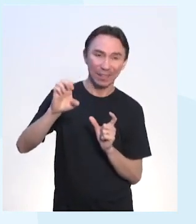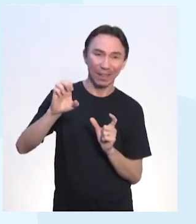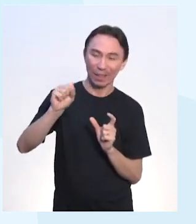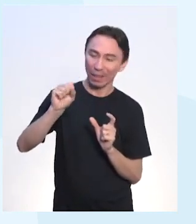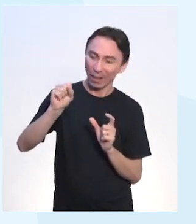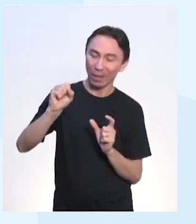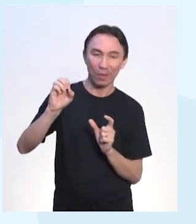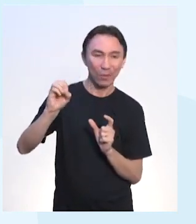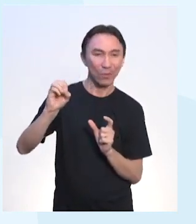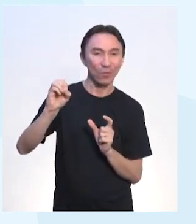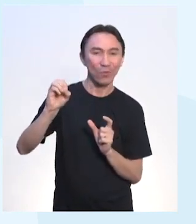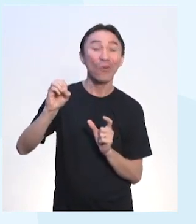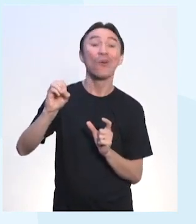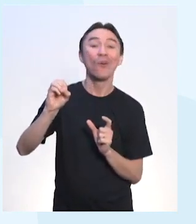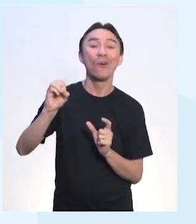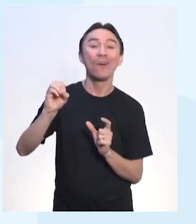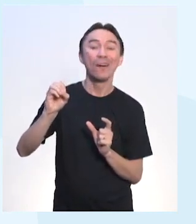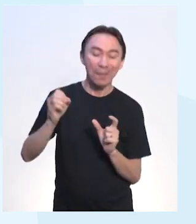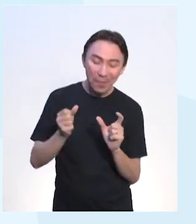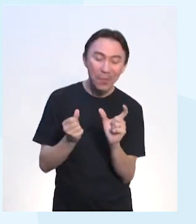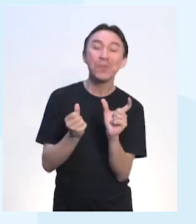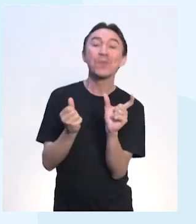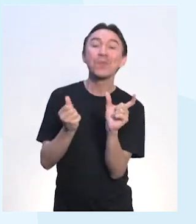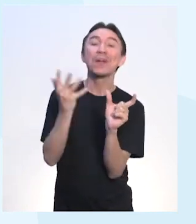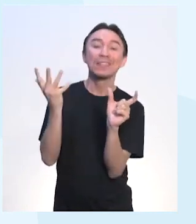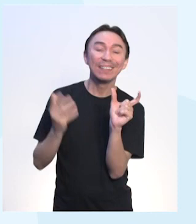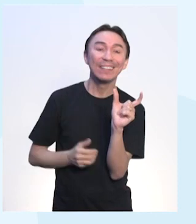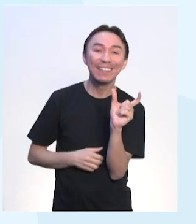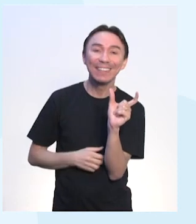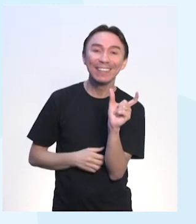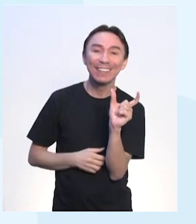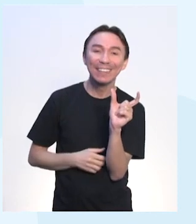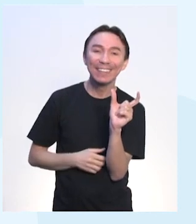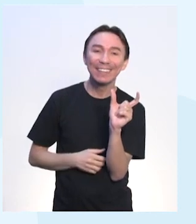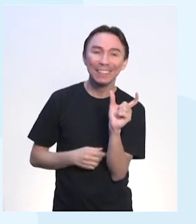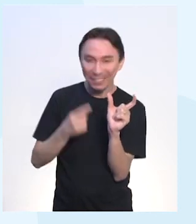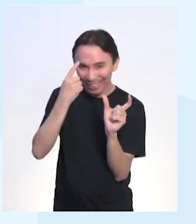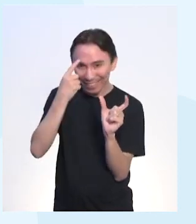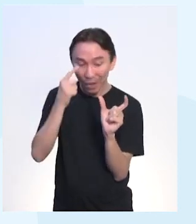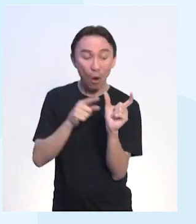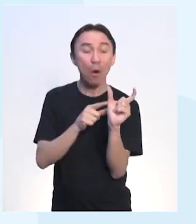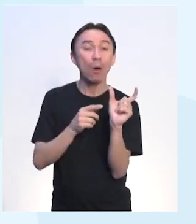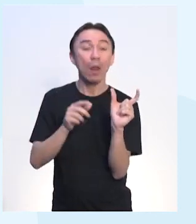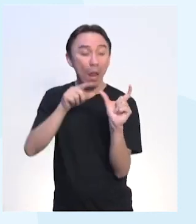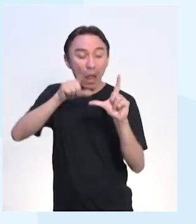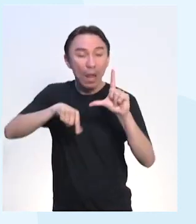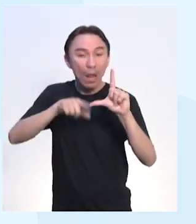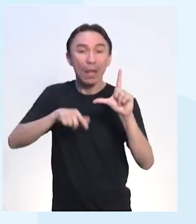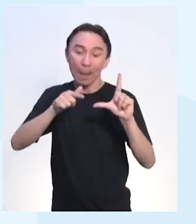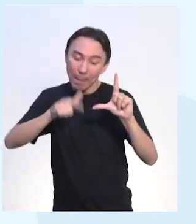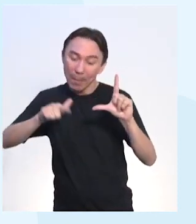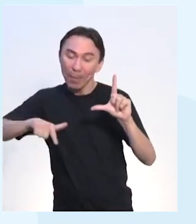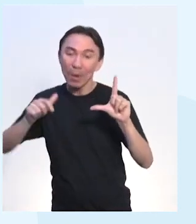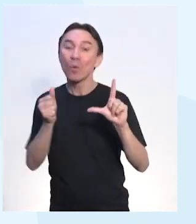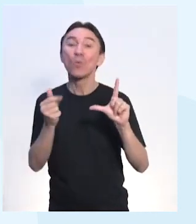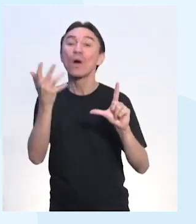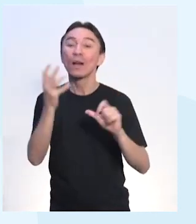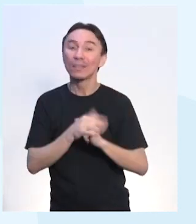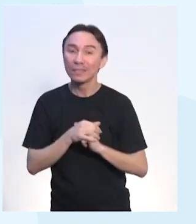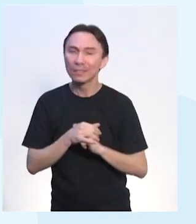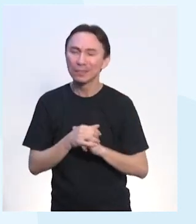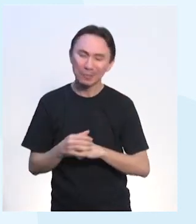é recesso. Preste atenção quantas que repetem, hein? Professora Roberta,